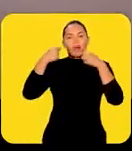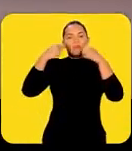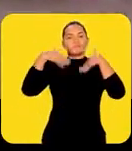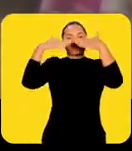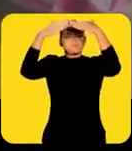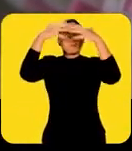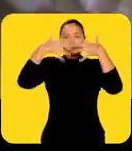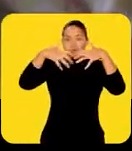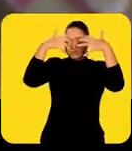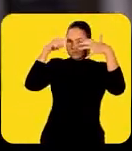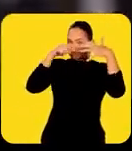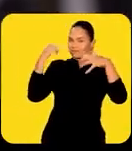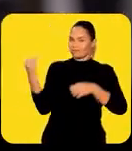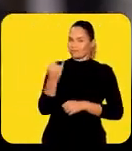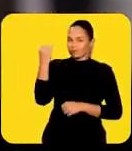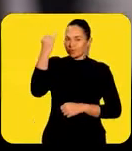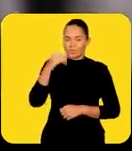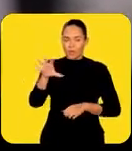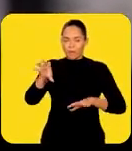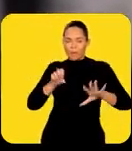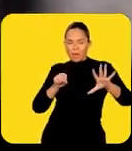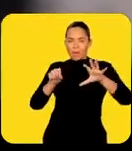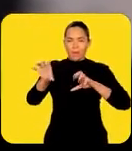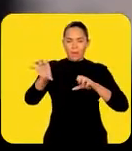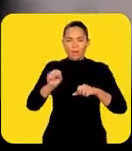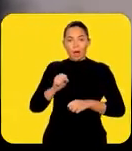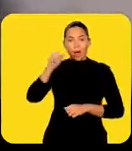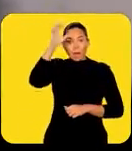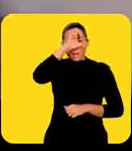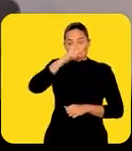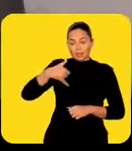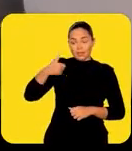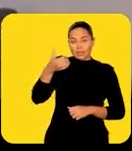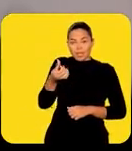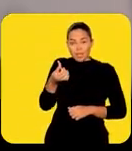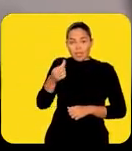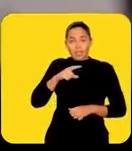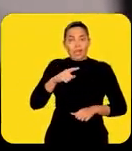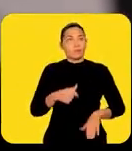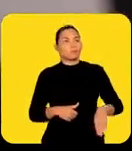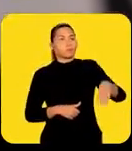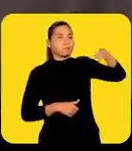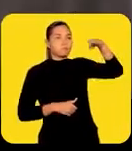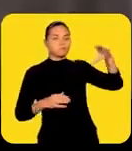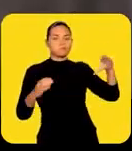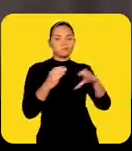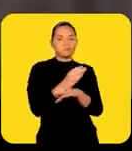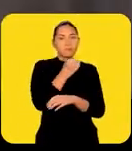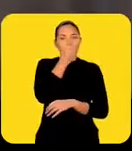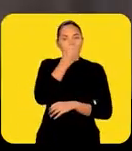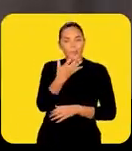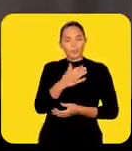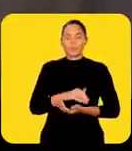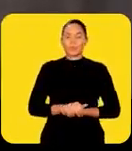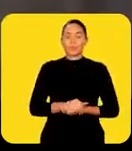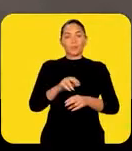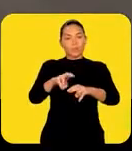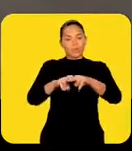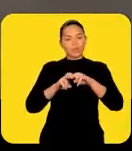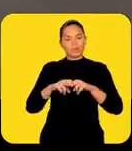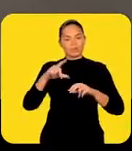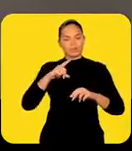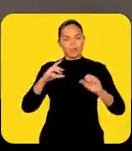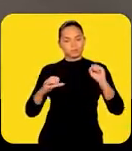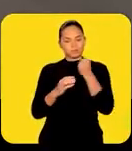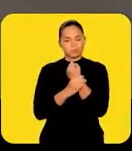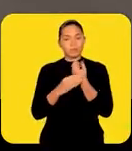desenvolver muito o cérebro. Tudo que a gente recebe até os 6 anos vai sustentar toda a nossa vida adulta.